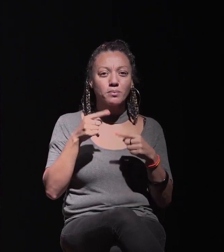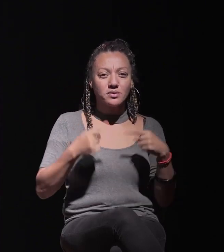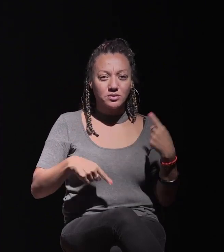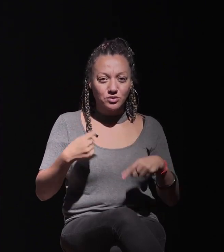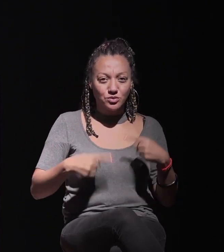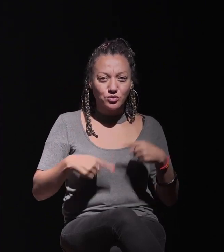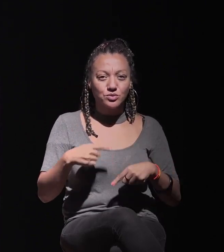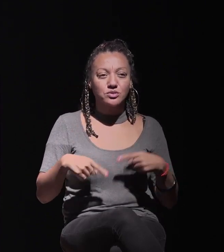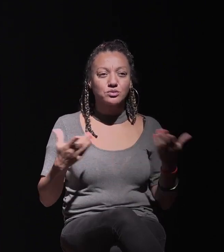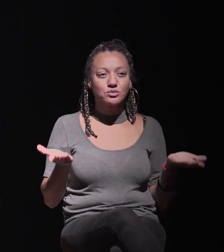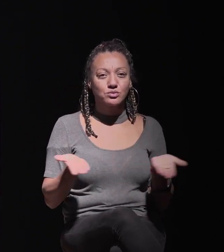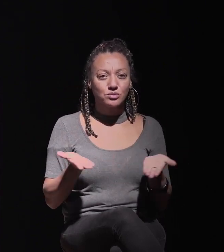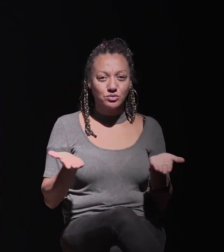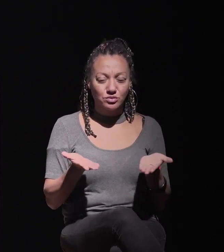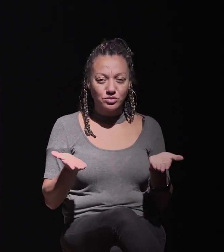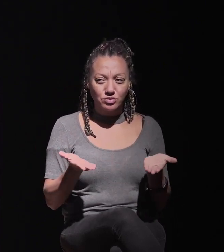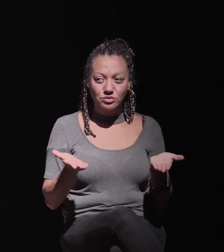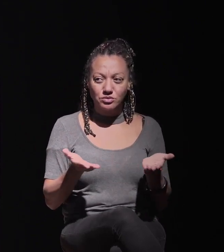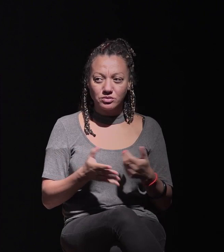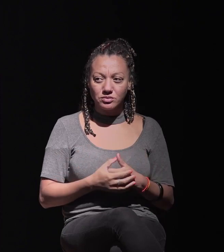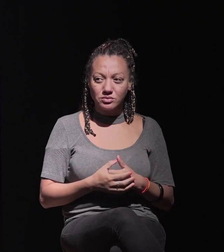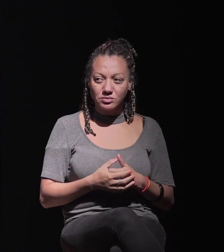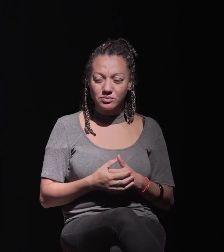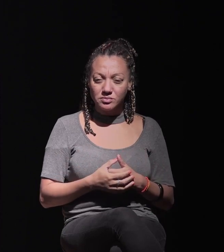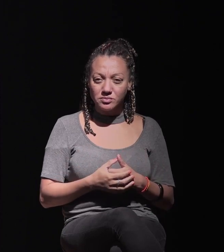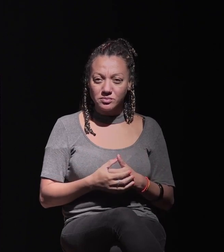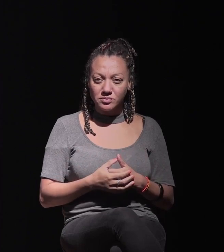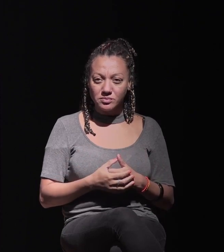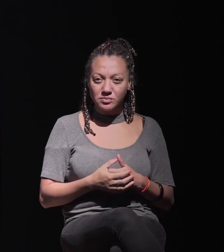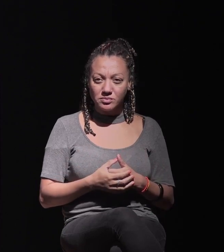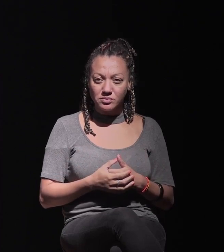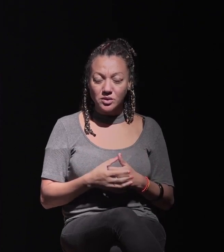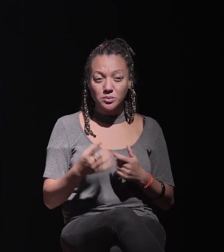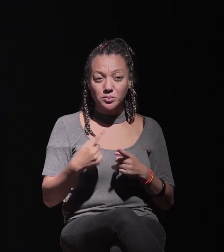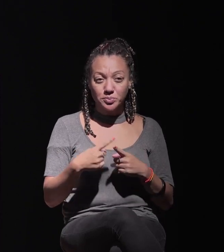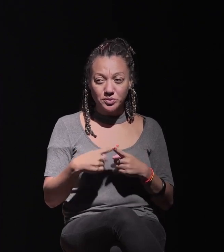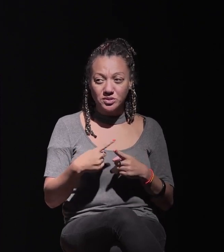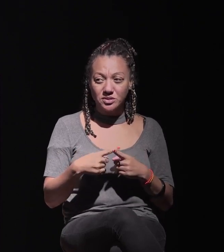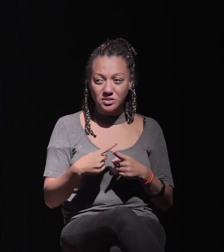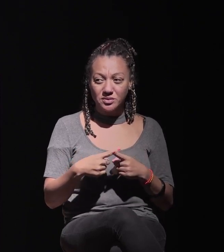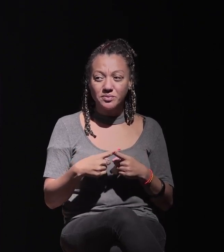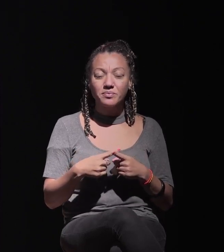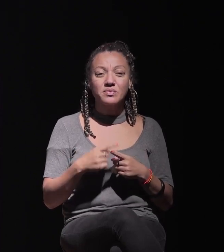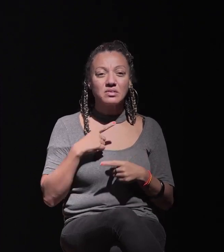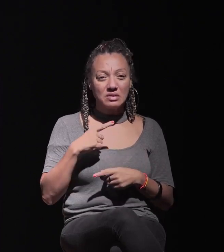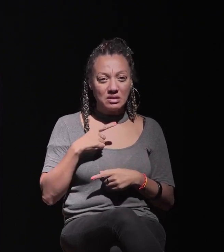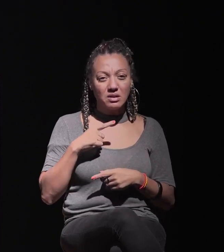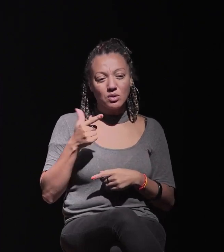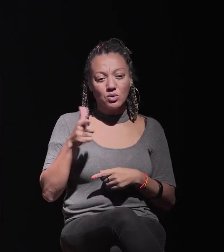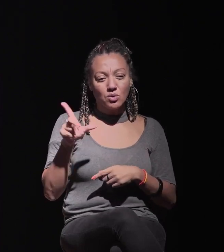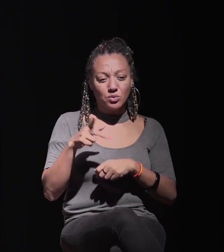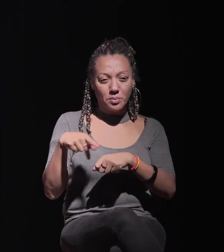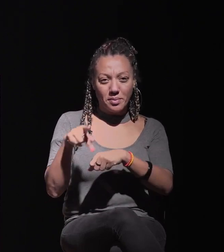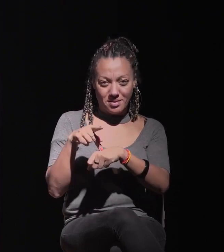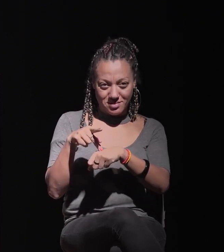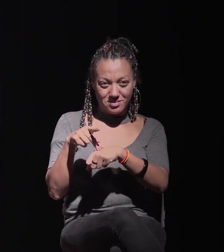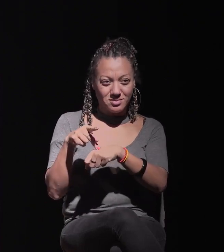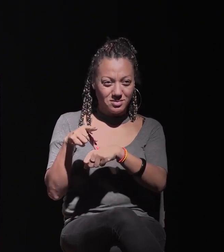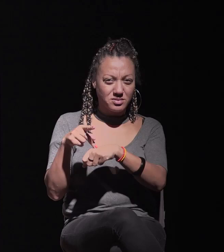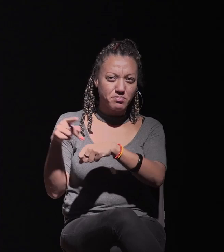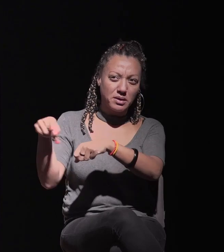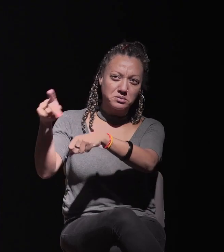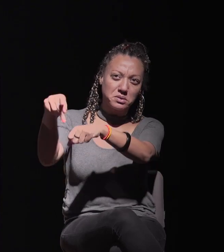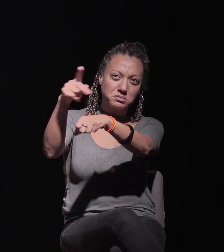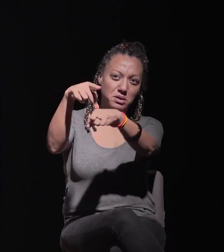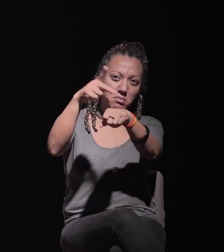hoje. Porque, ao olhar casos semelhantes, né, em outros países, já que no Brasil a gente